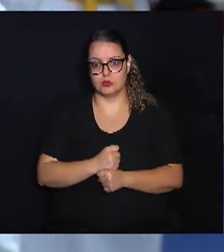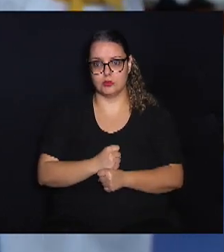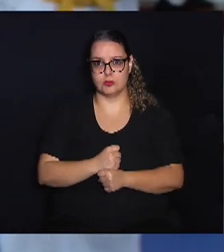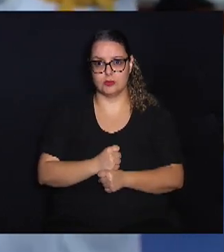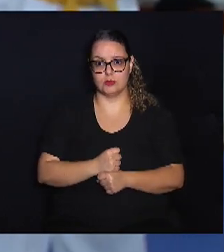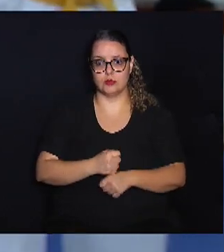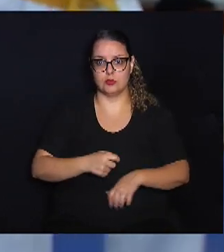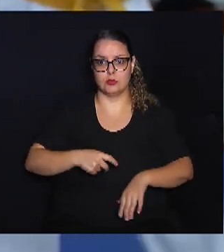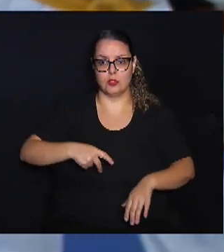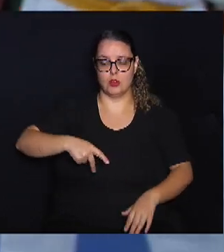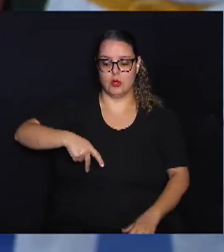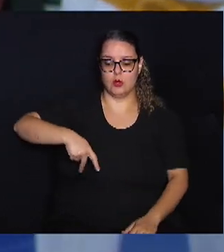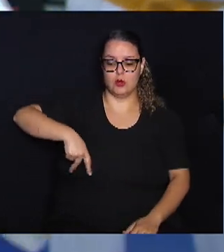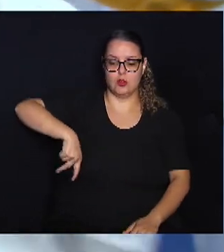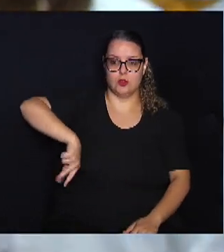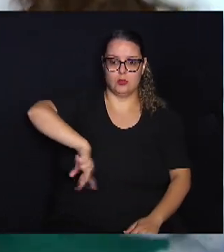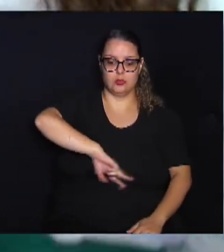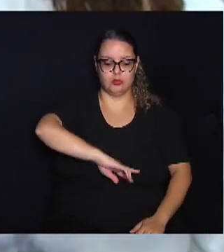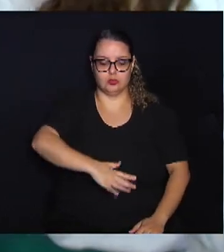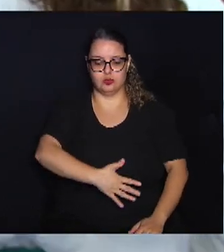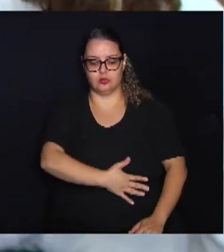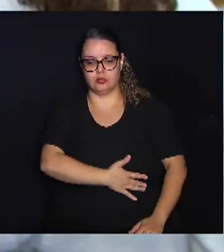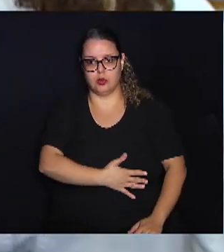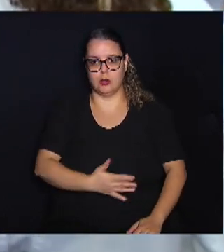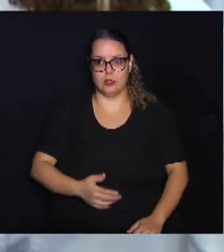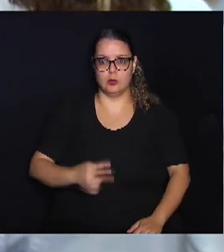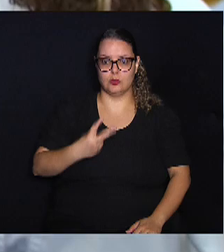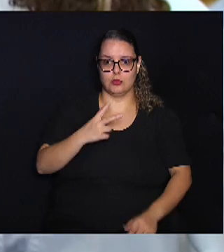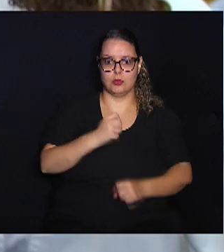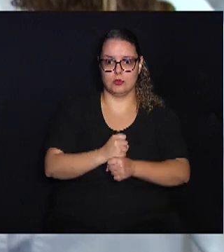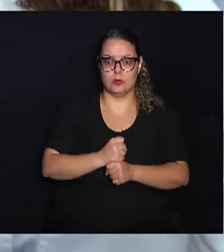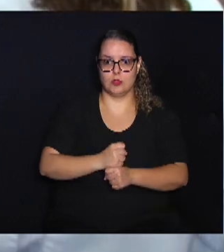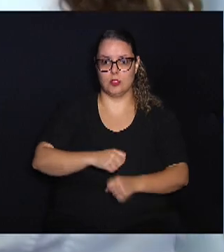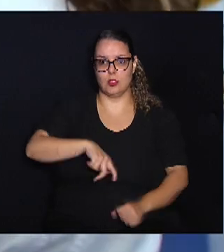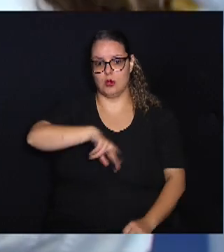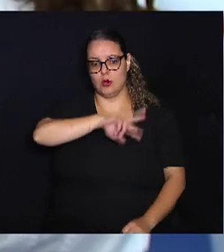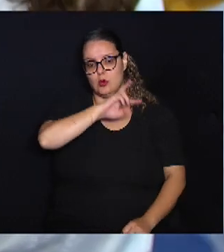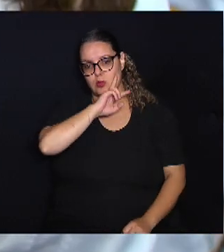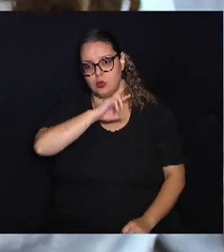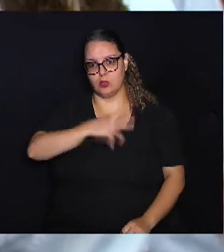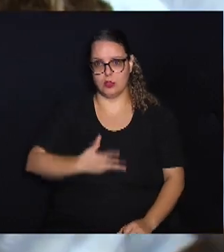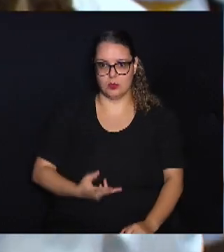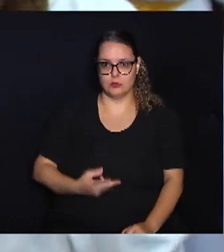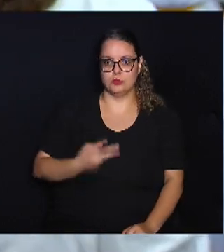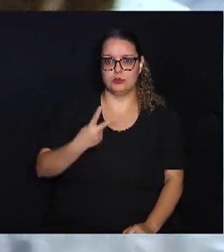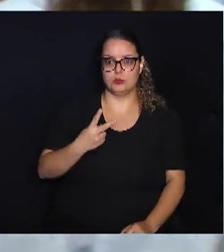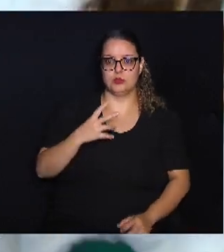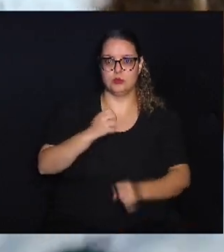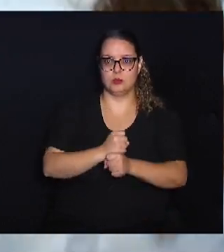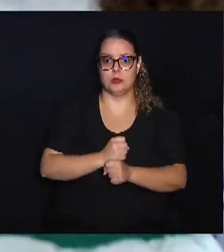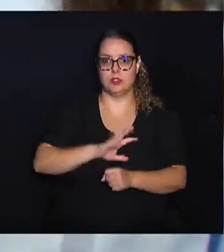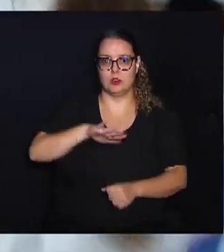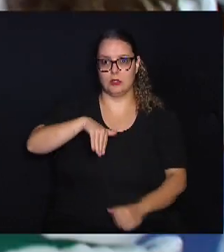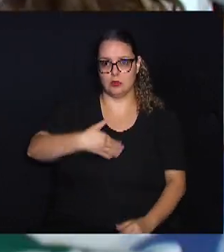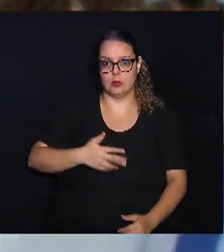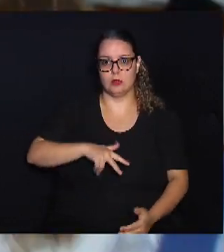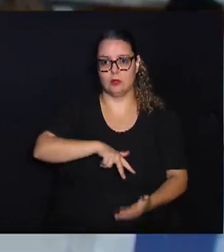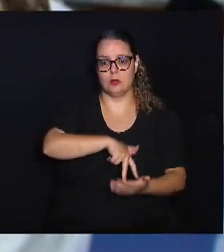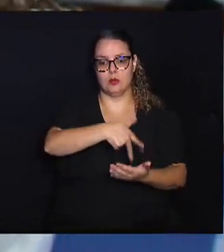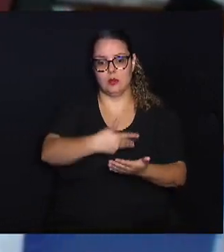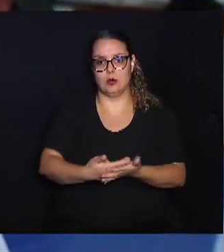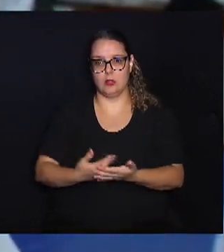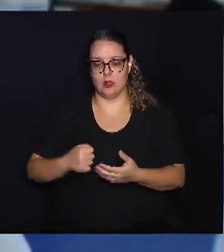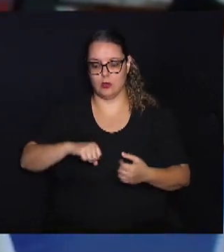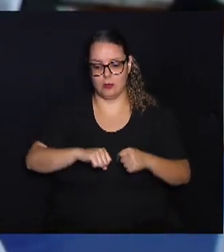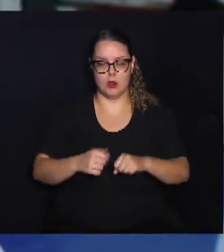no tronco vale 2 pontos. Chute no rosto, 3 pontos. E quando você derruba e aplica um golpe,